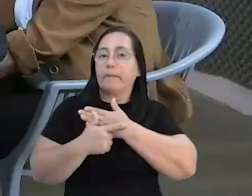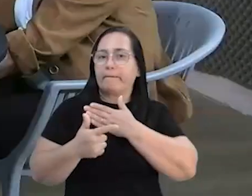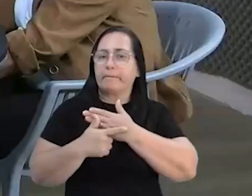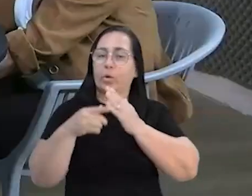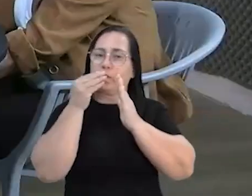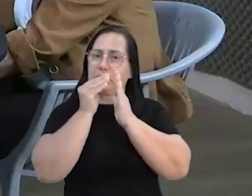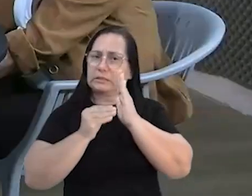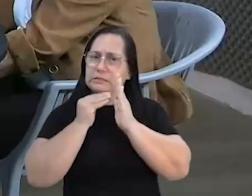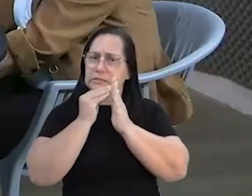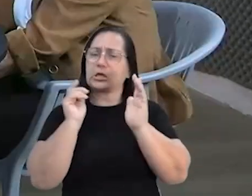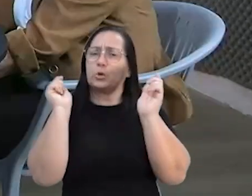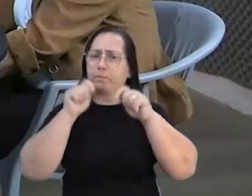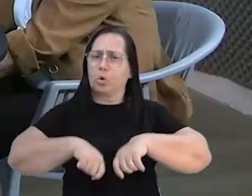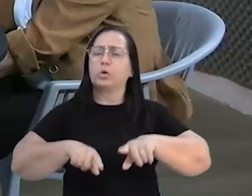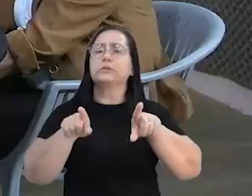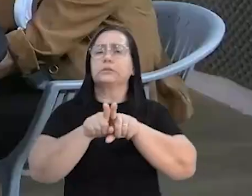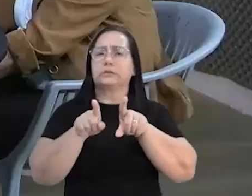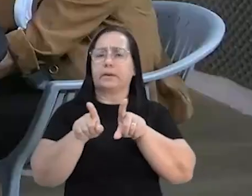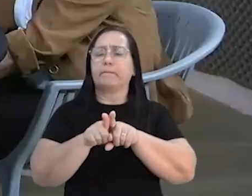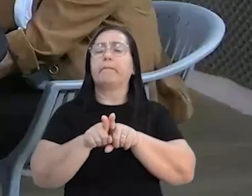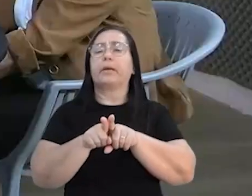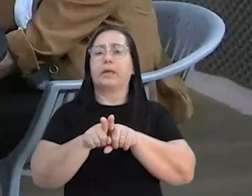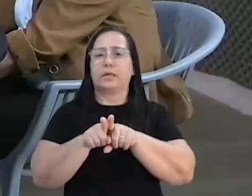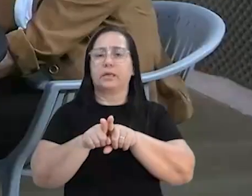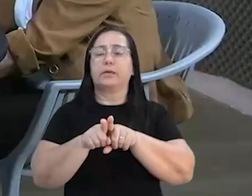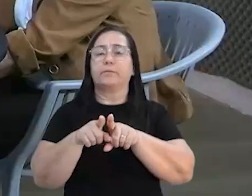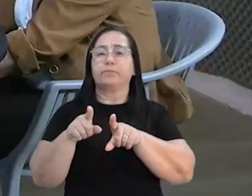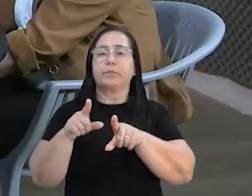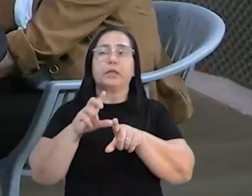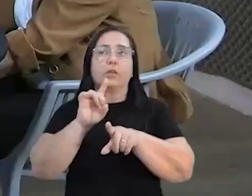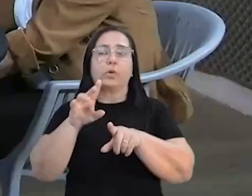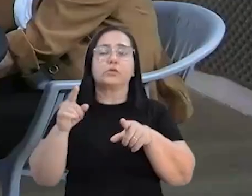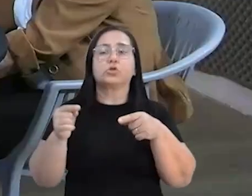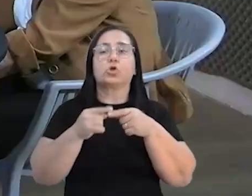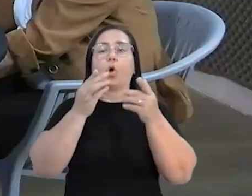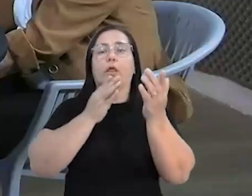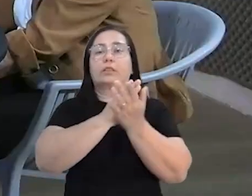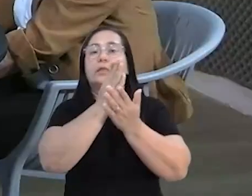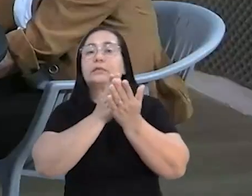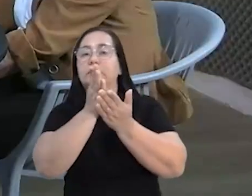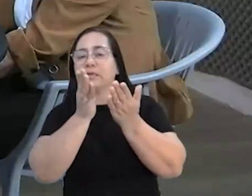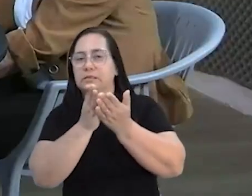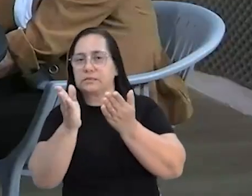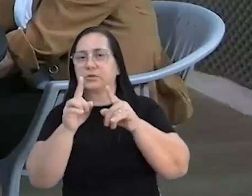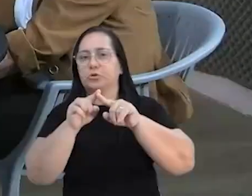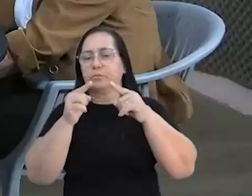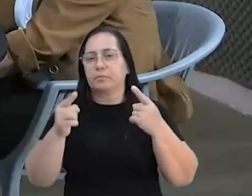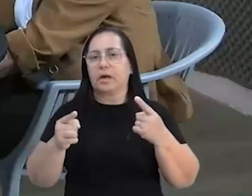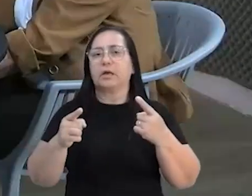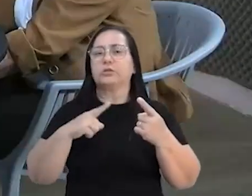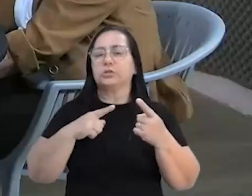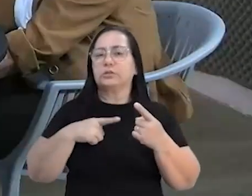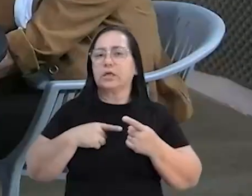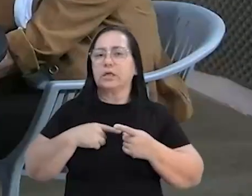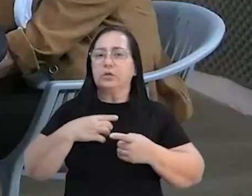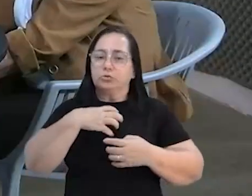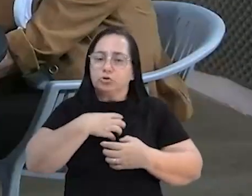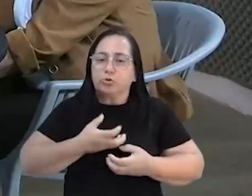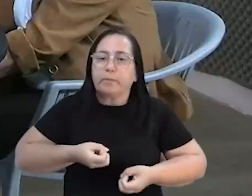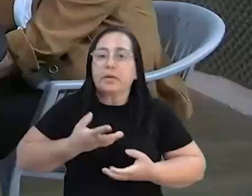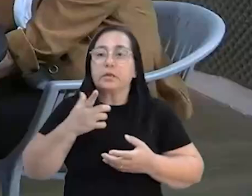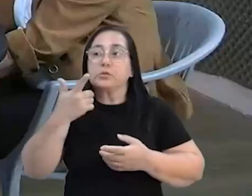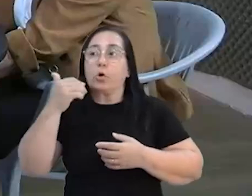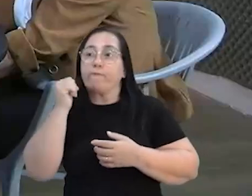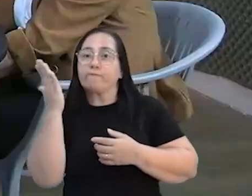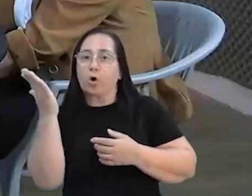designer também pode ser e pode também ter não só tendências e inspirações que vêm de